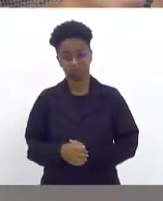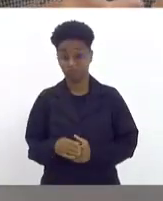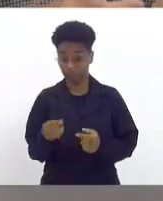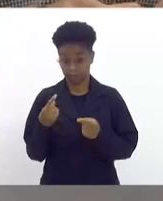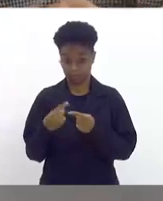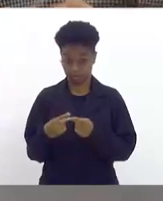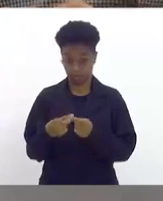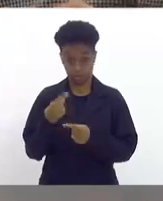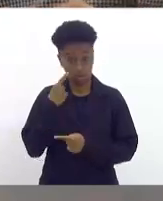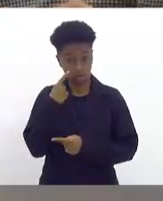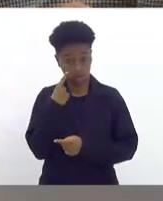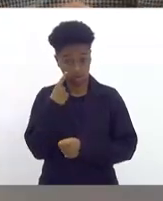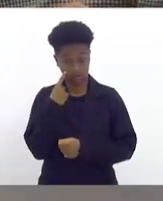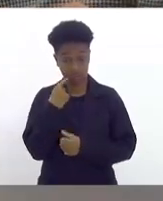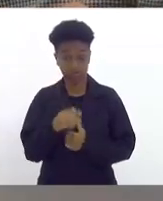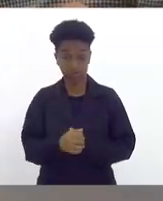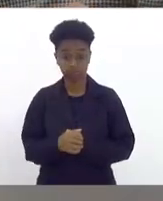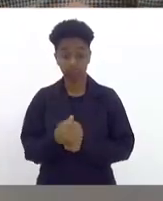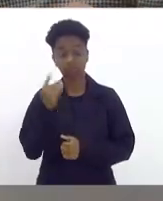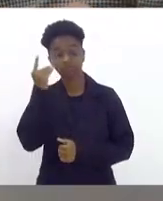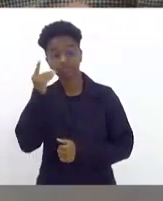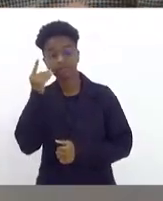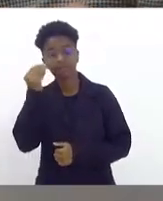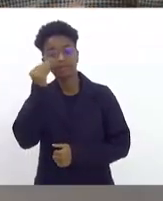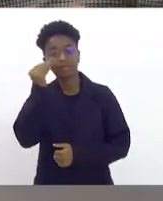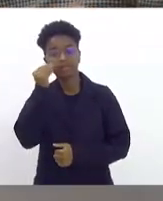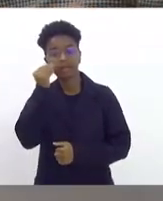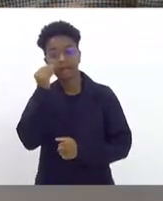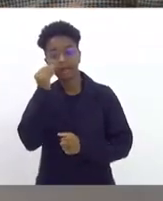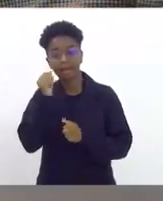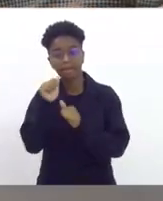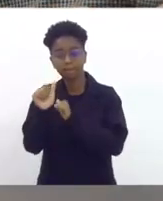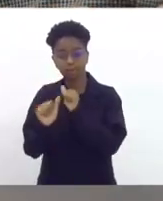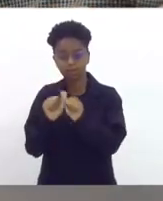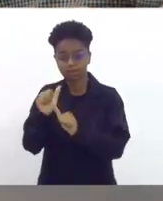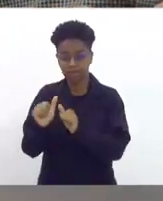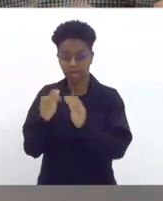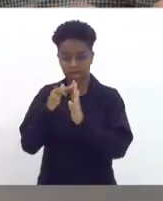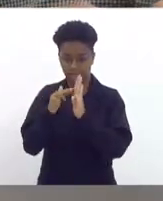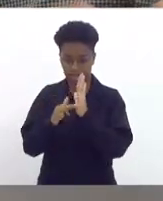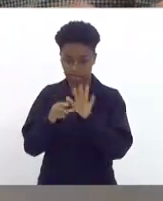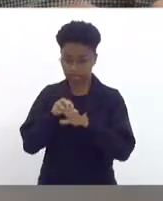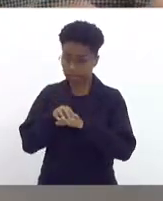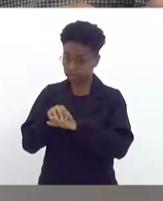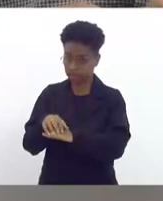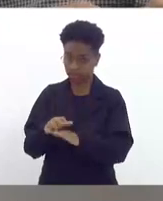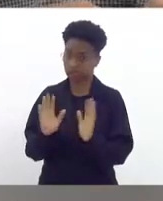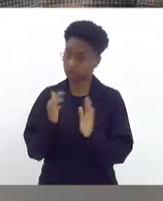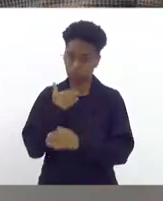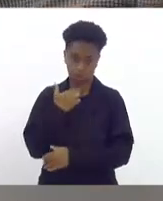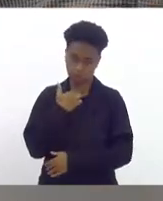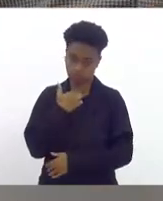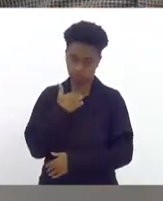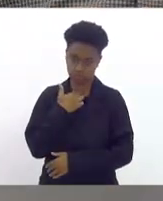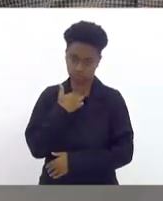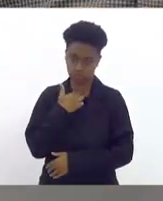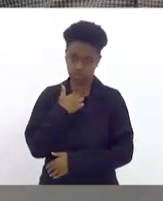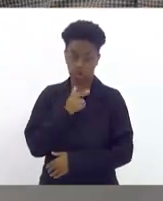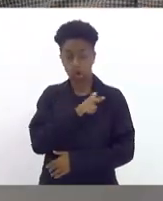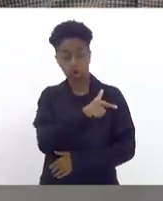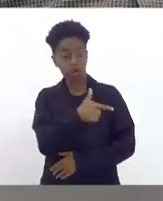uma coisa é um deputado querer mexer no código nacional de trânsito não pode outra coisa